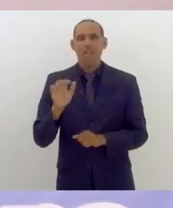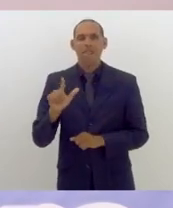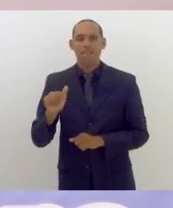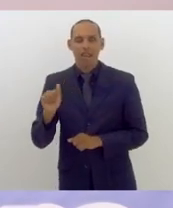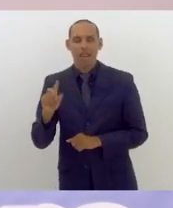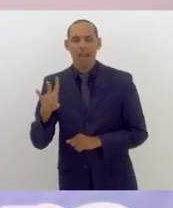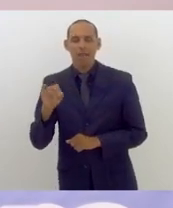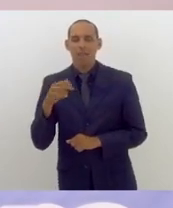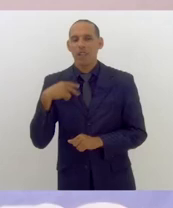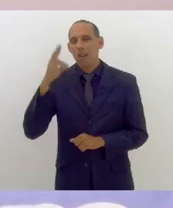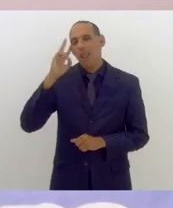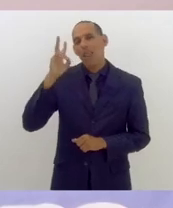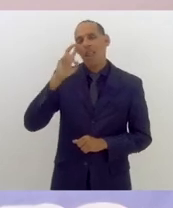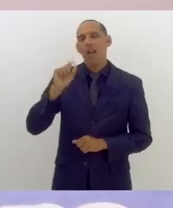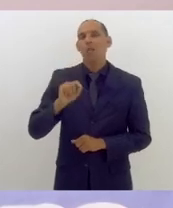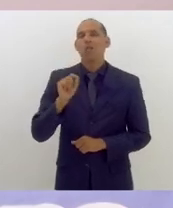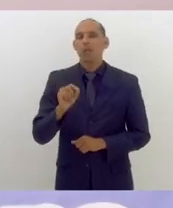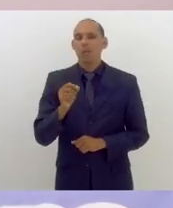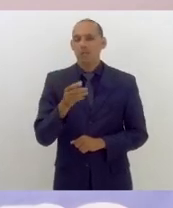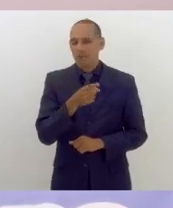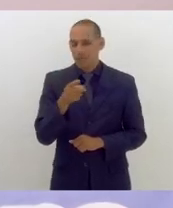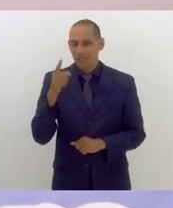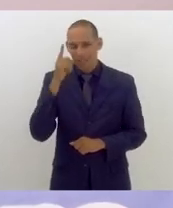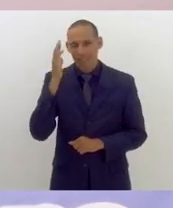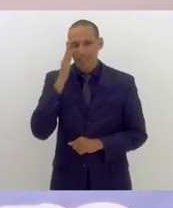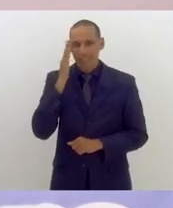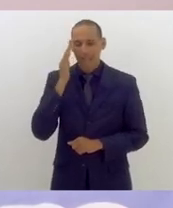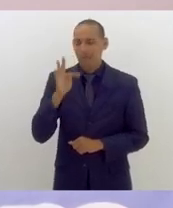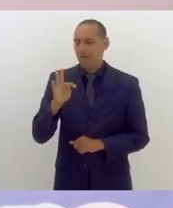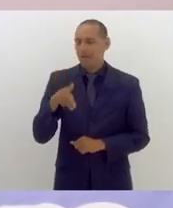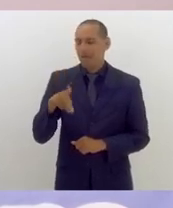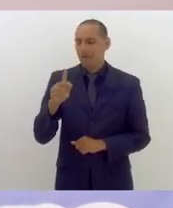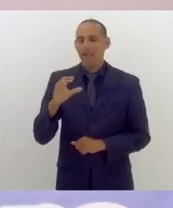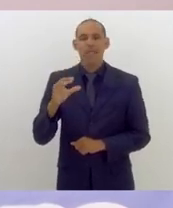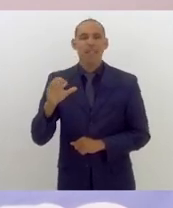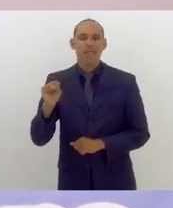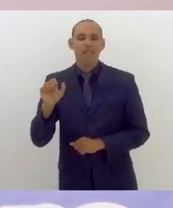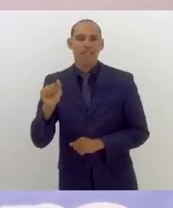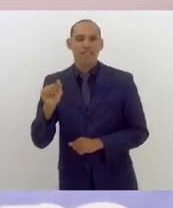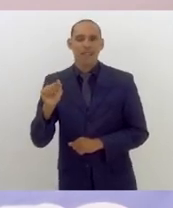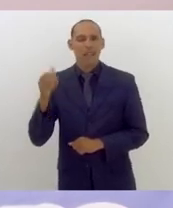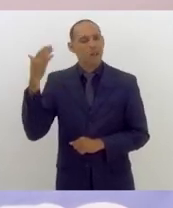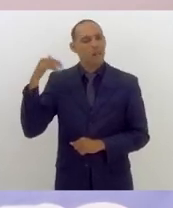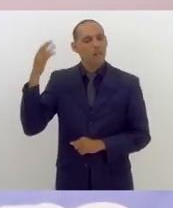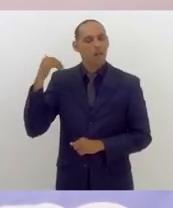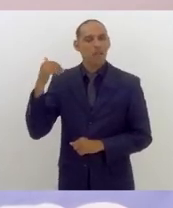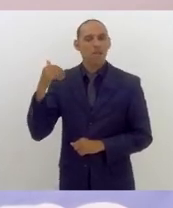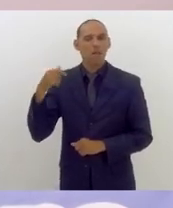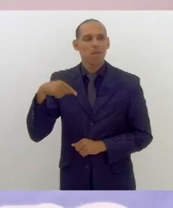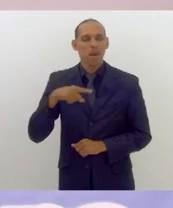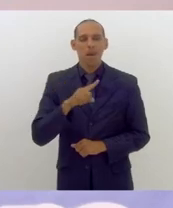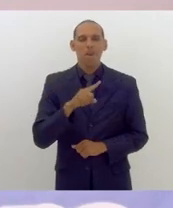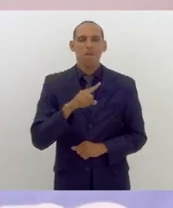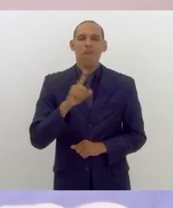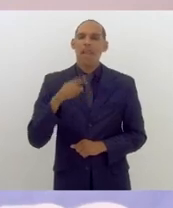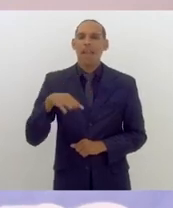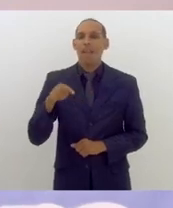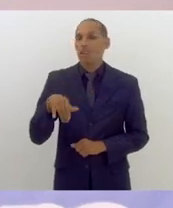lembrar uma questão da terra que você saber da Tecar CSA até quando foi para lá até caçar era